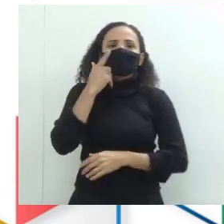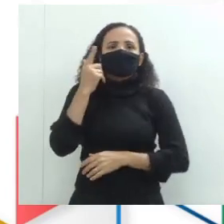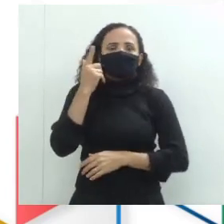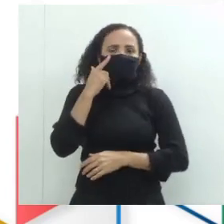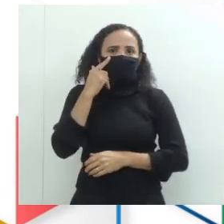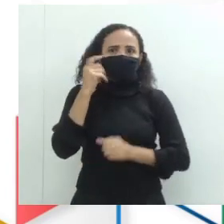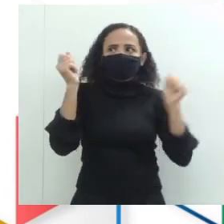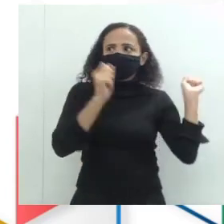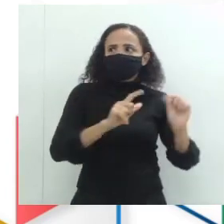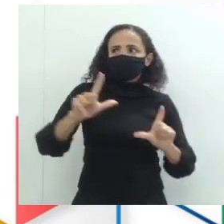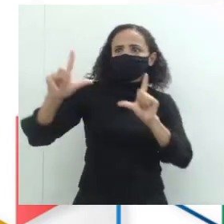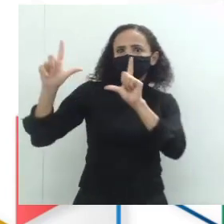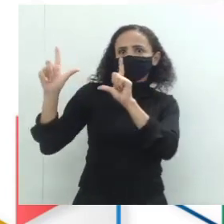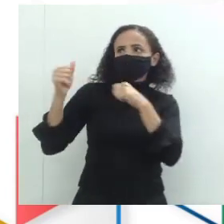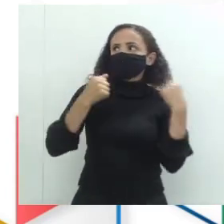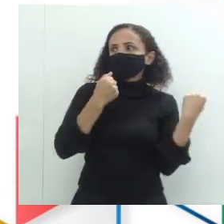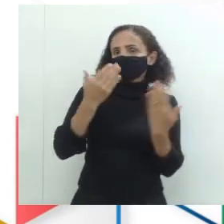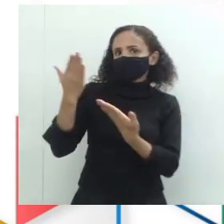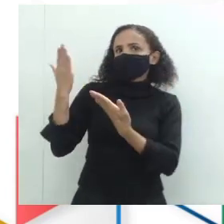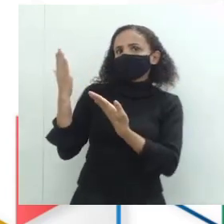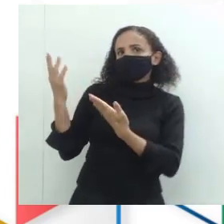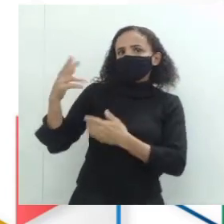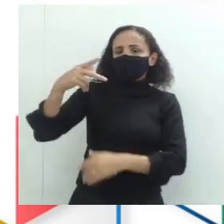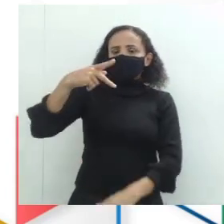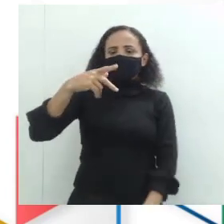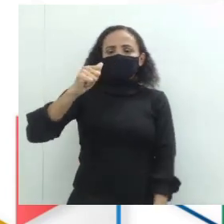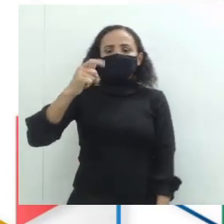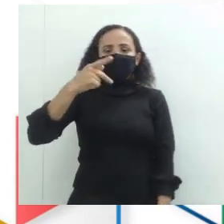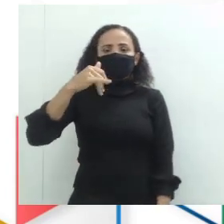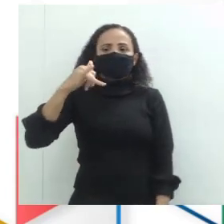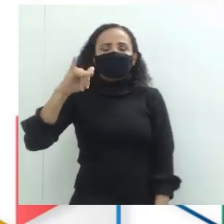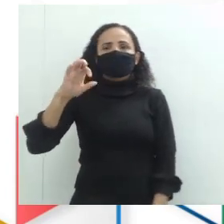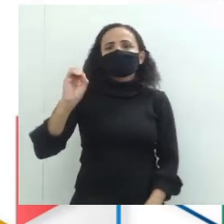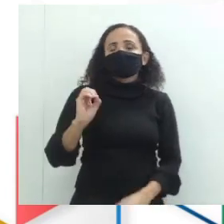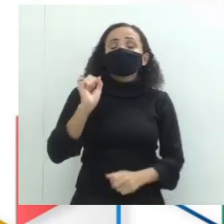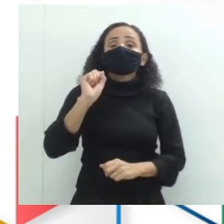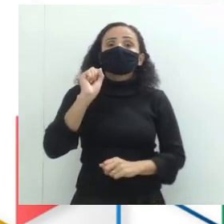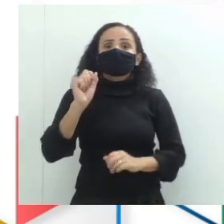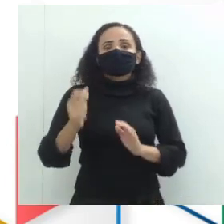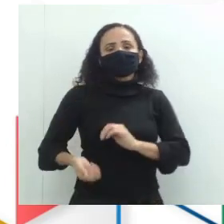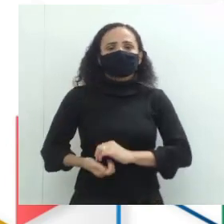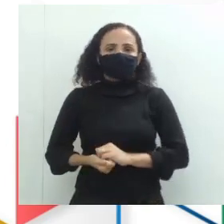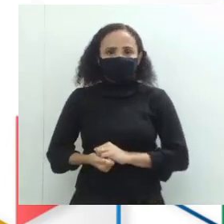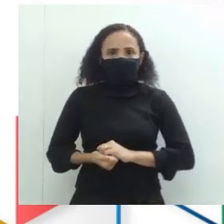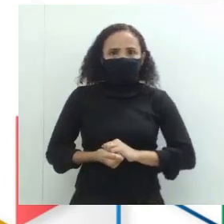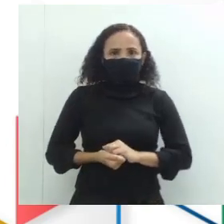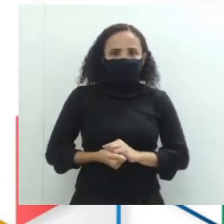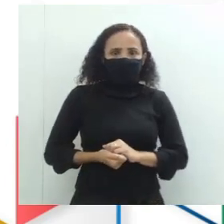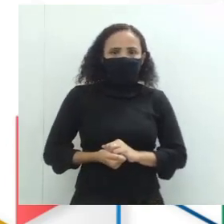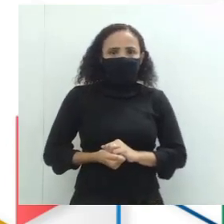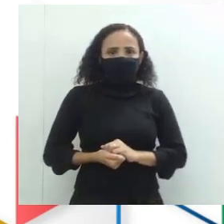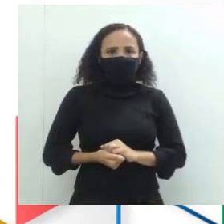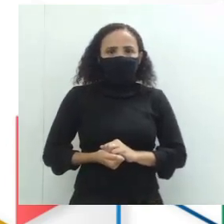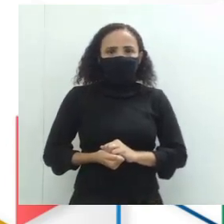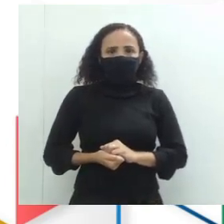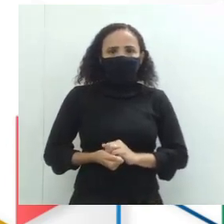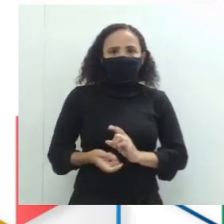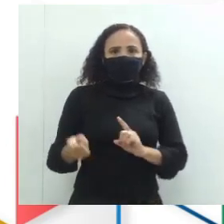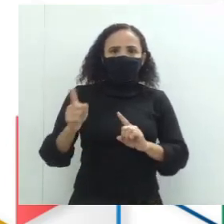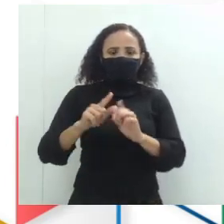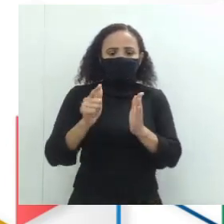para vocês no slide um papiro de Wind. Papiro de Wind foi